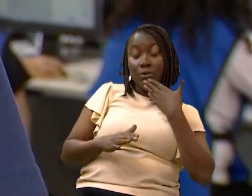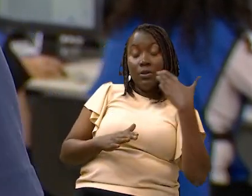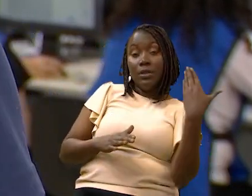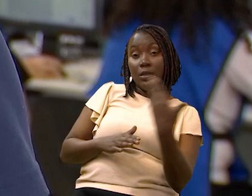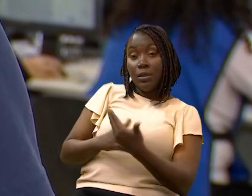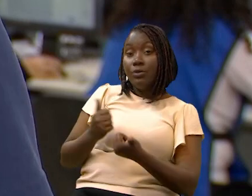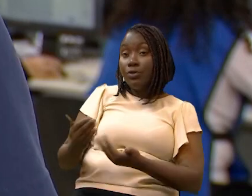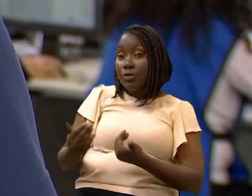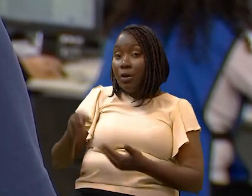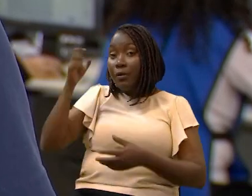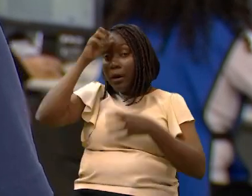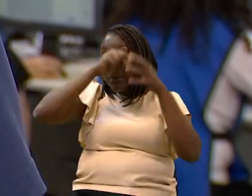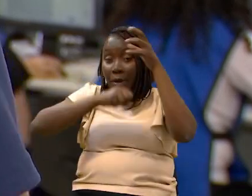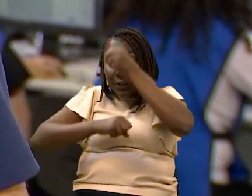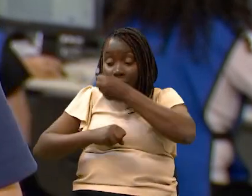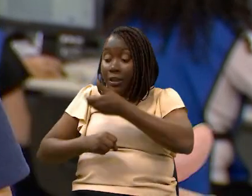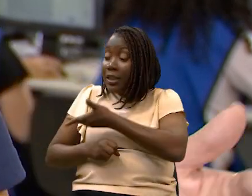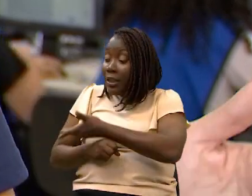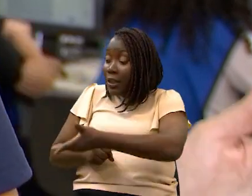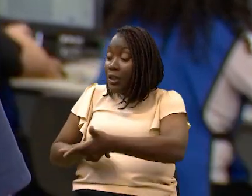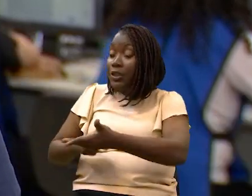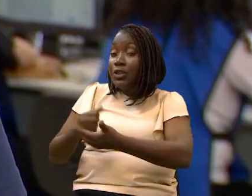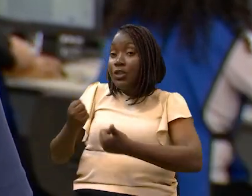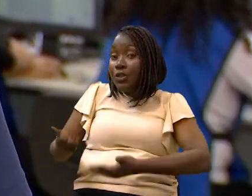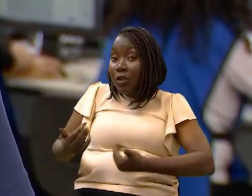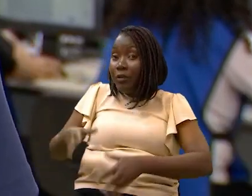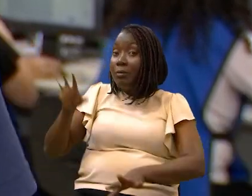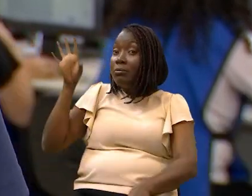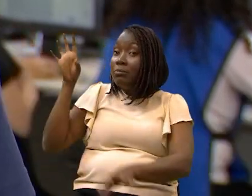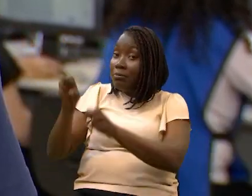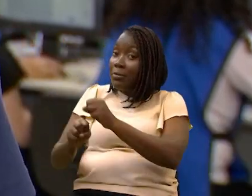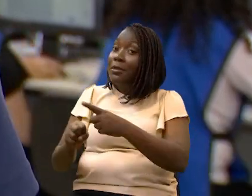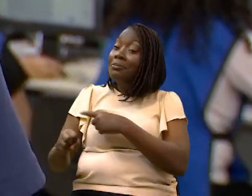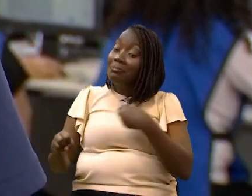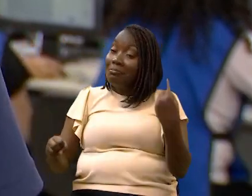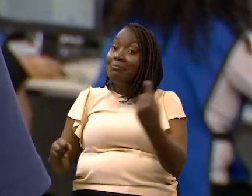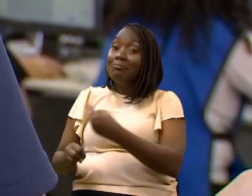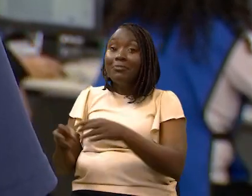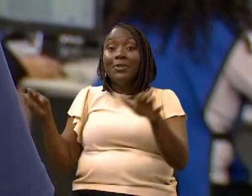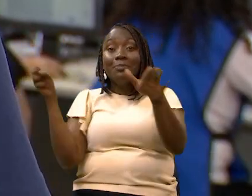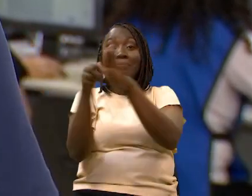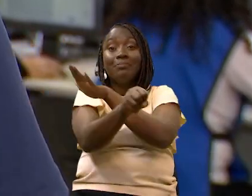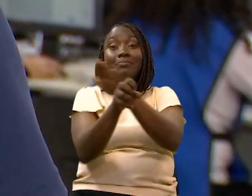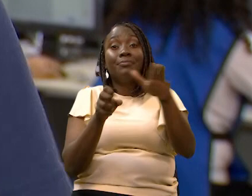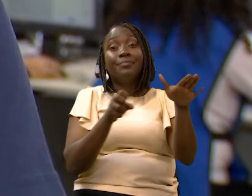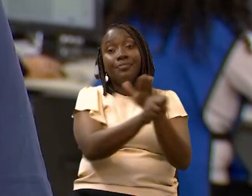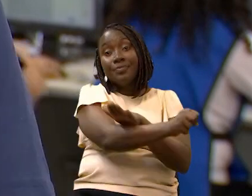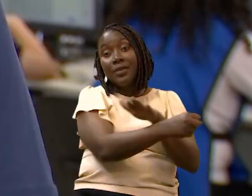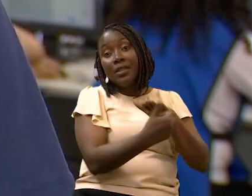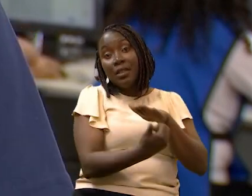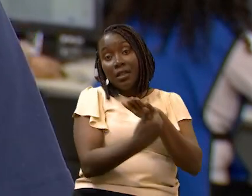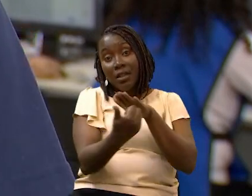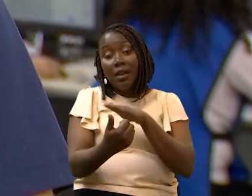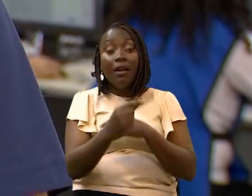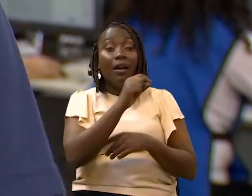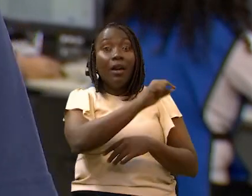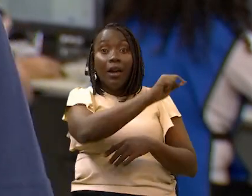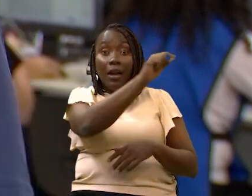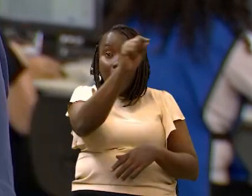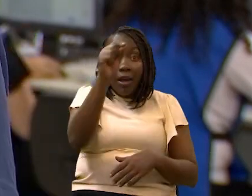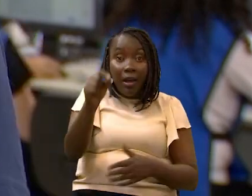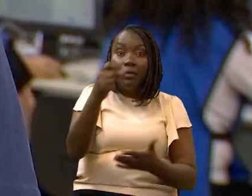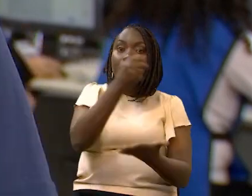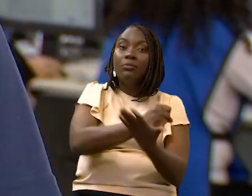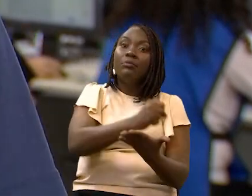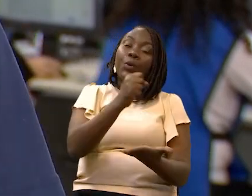parceiras solicitando o jovem aprendiz, vai ser desses jovens formados que a gente vai estar enviando para a empresa para que